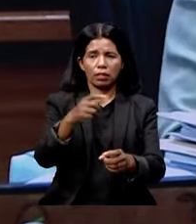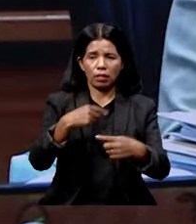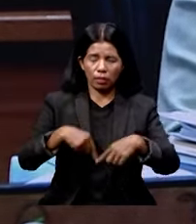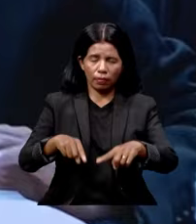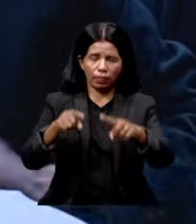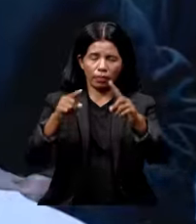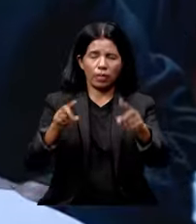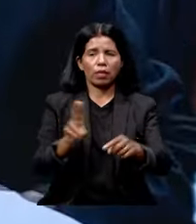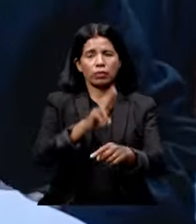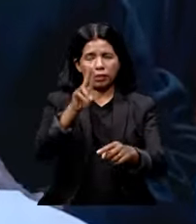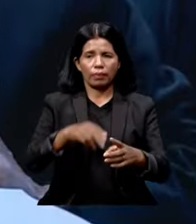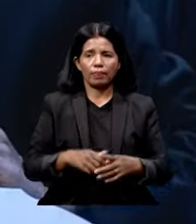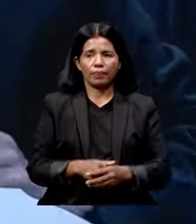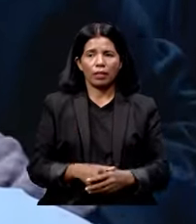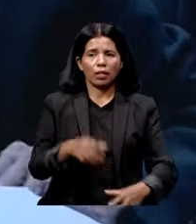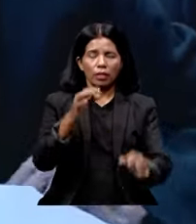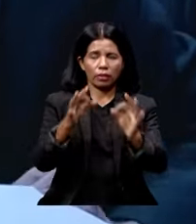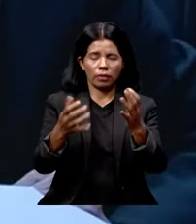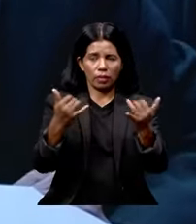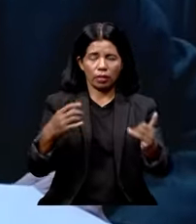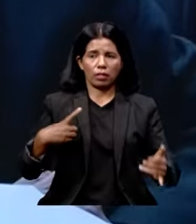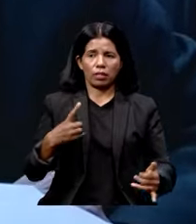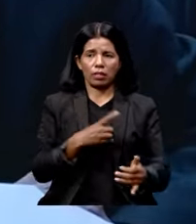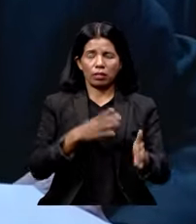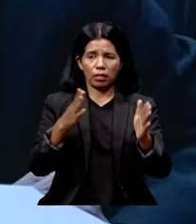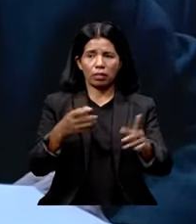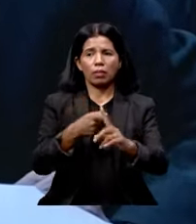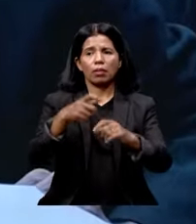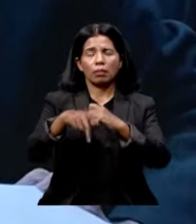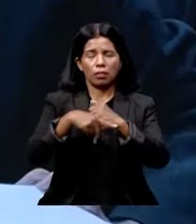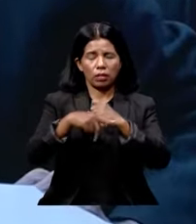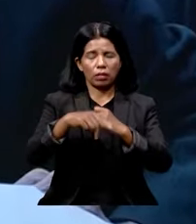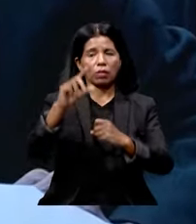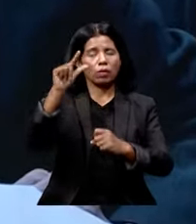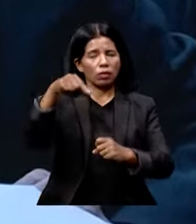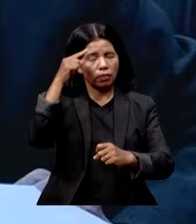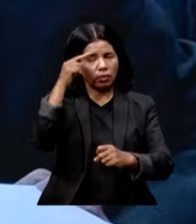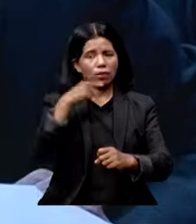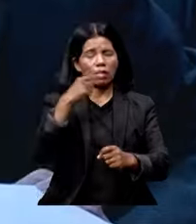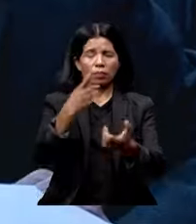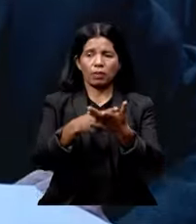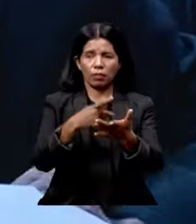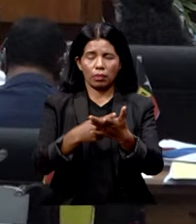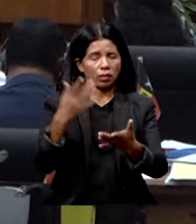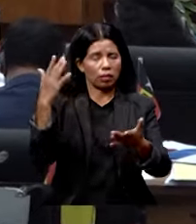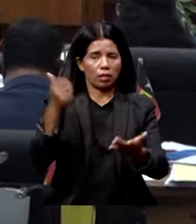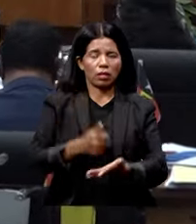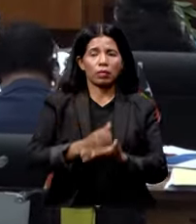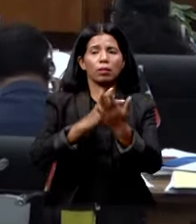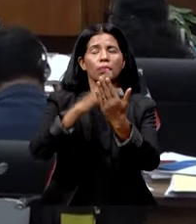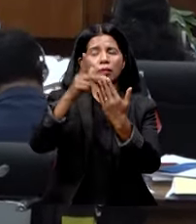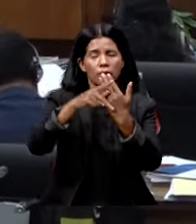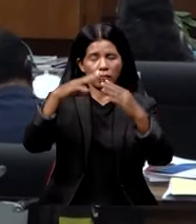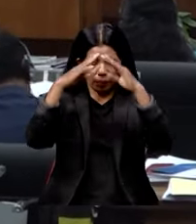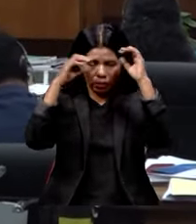esgotar. Mas que não é, deputado Ciro Rússi, bancada governo CNRT, discorre a proposta, refere no apoio ao programa presidência